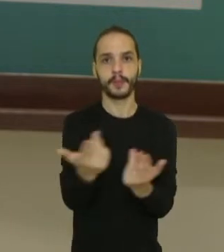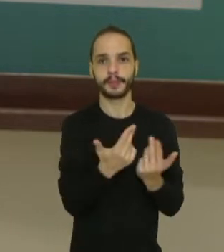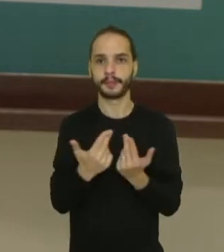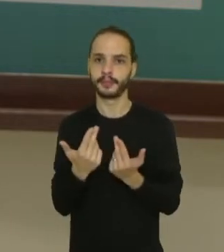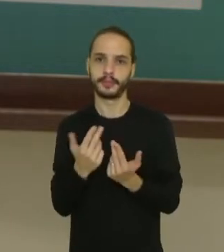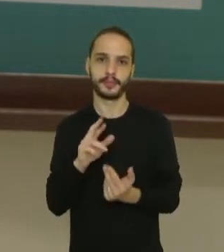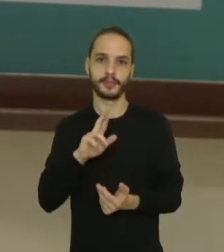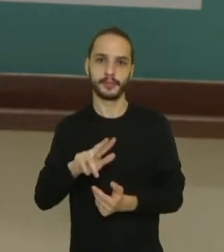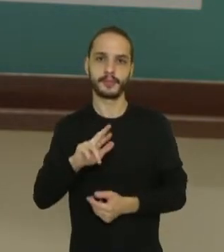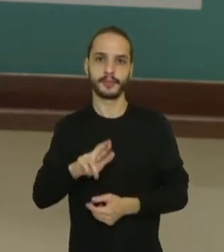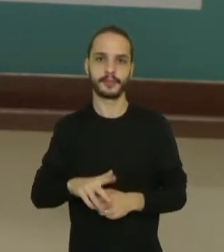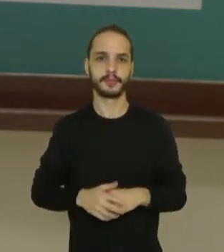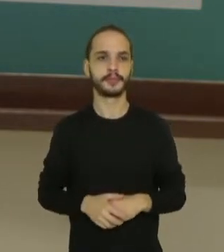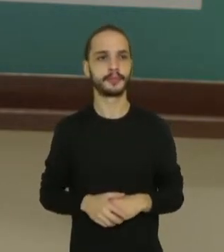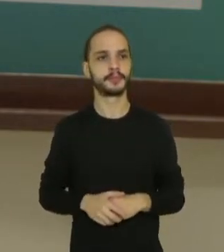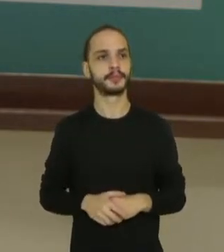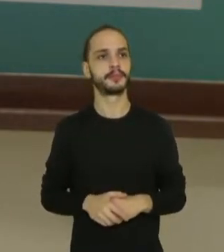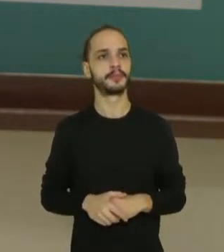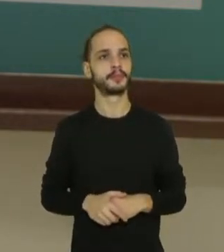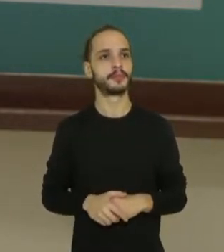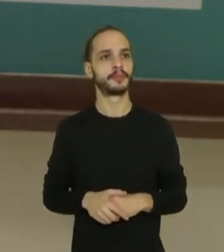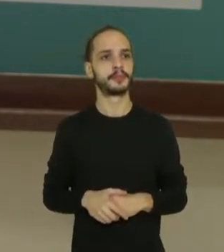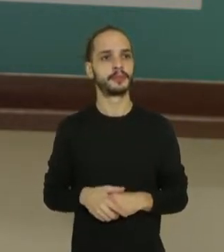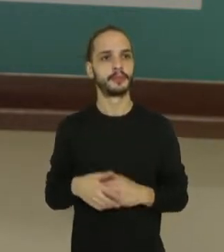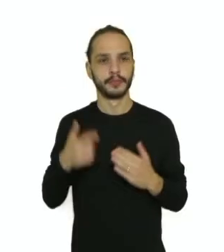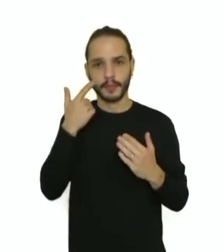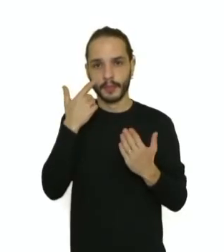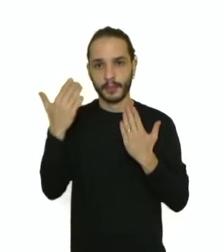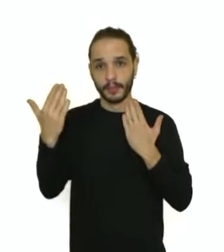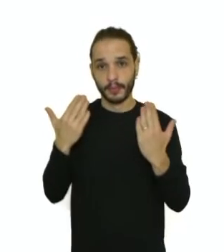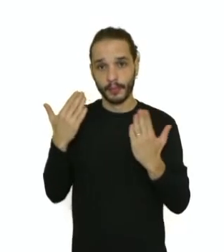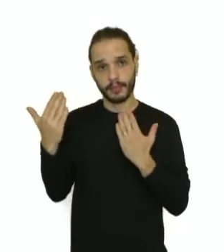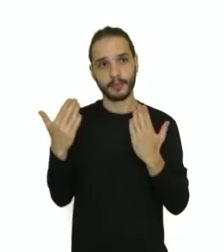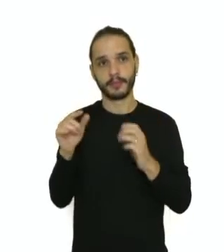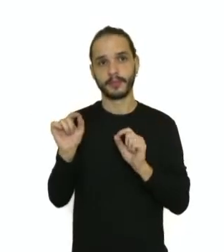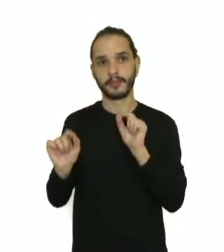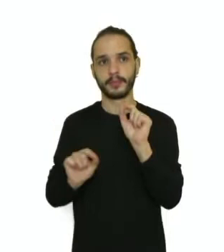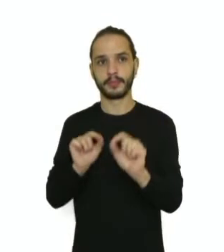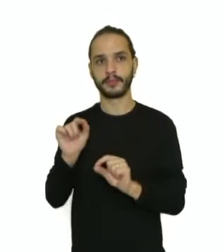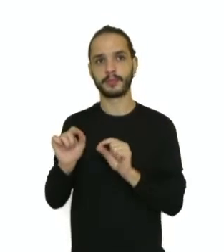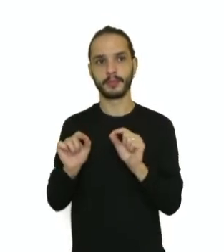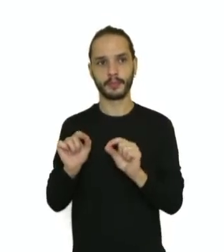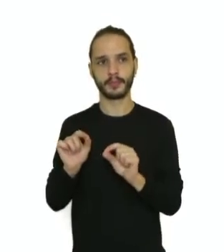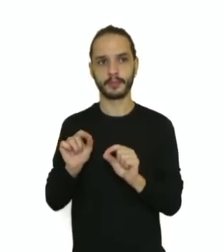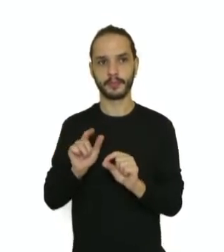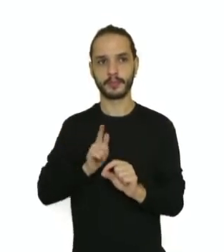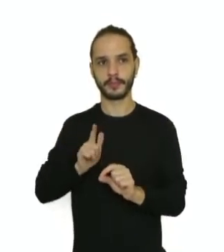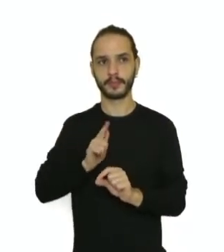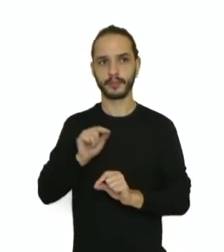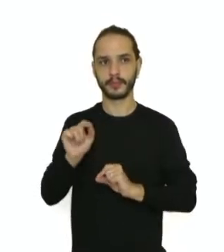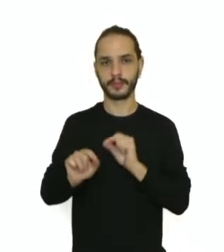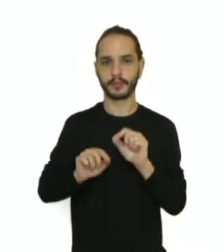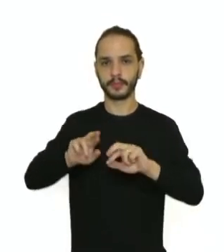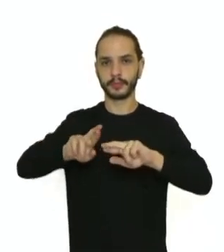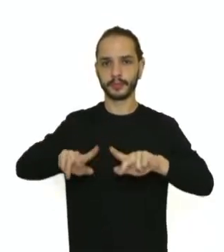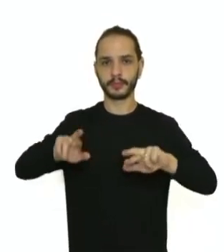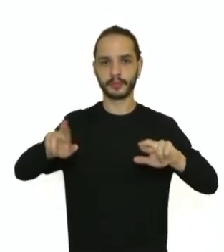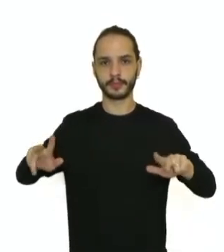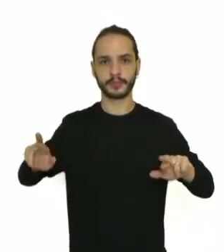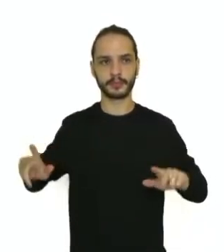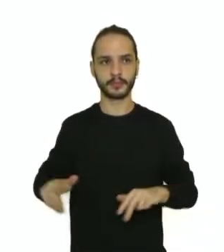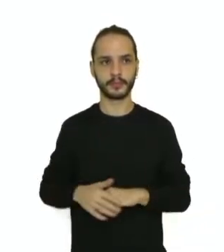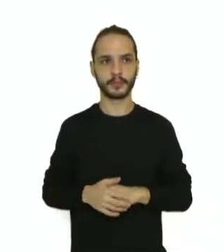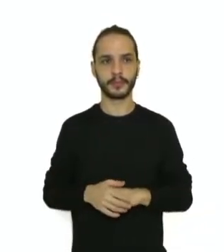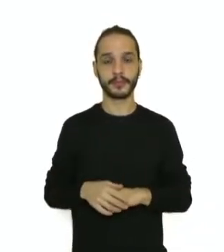urbanização. Aqui temos então um quadro comparativo, mostrando justamente isso, que foi diferente em vários lugares do mundo. Então, em países desenvolvidos